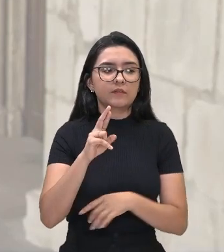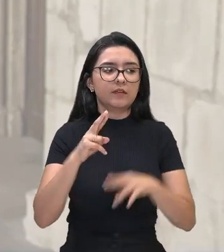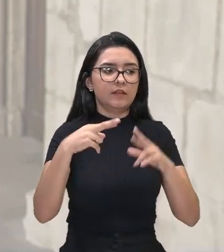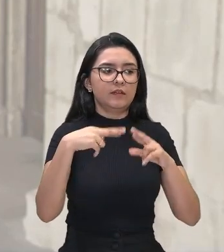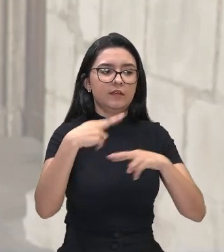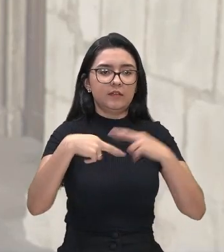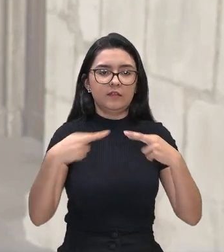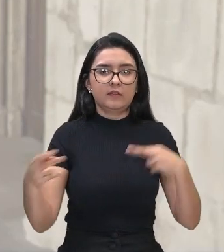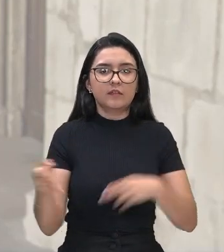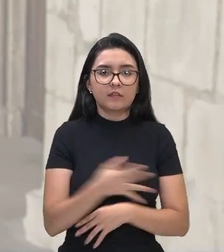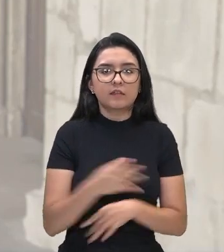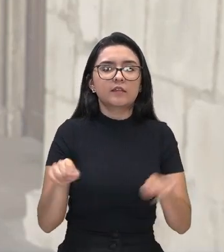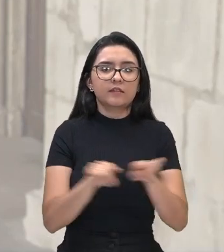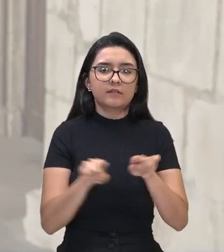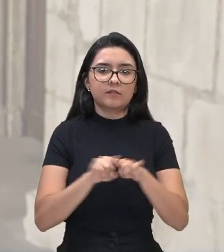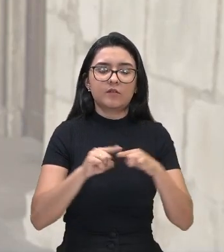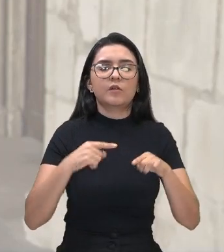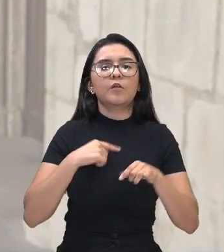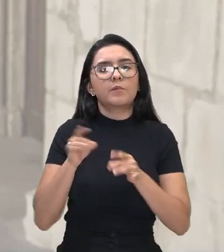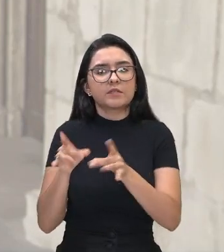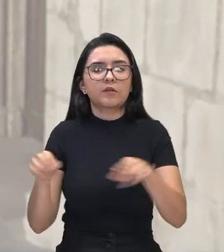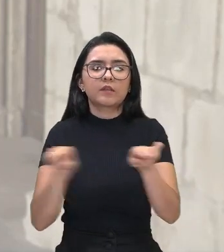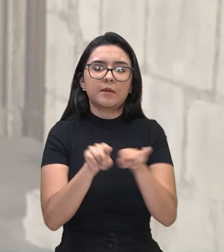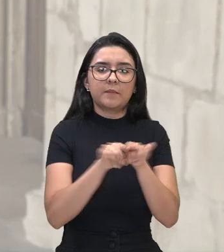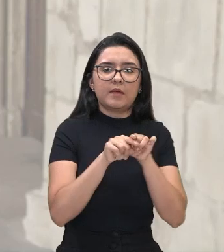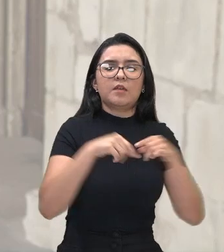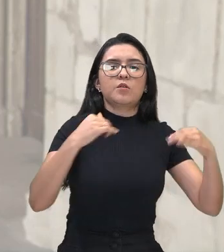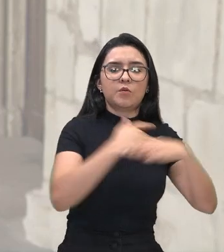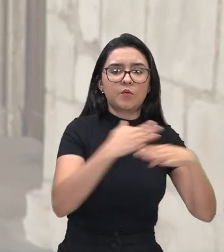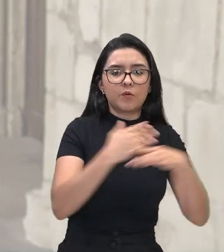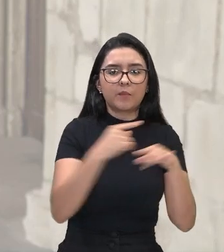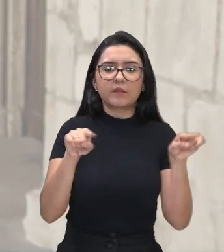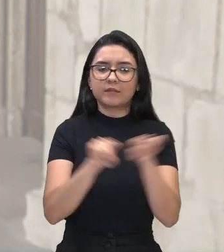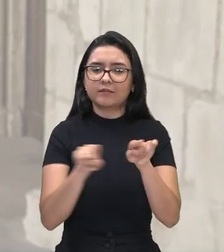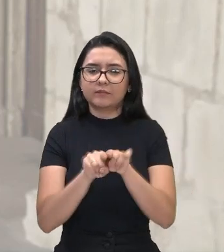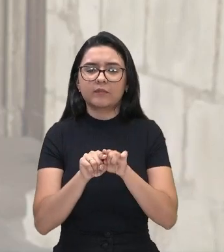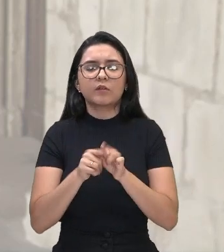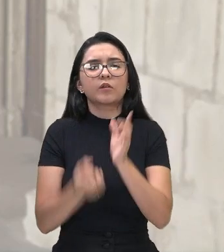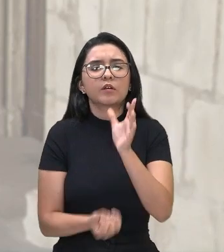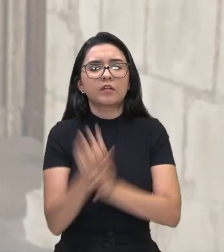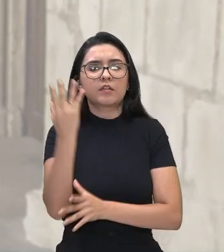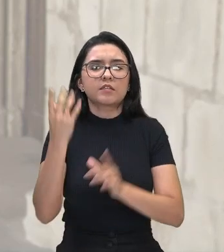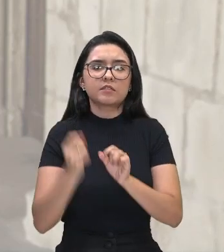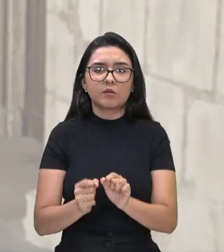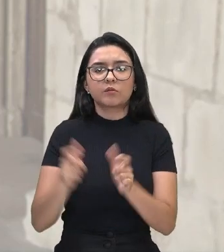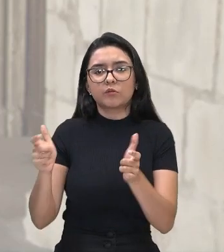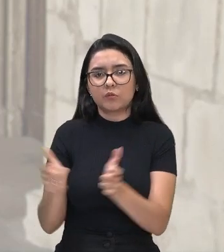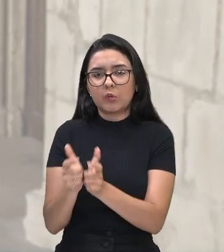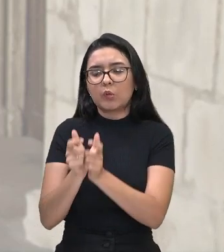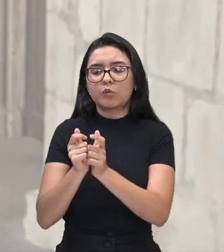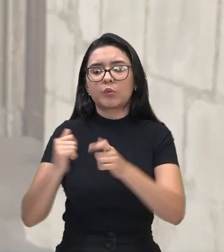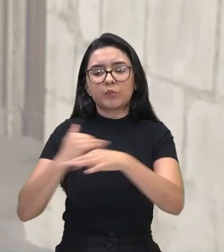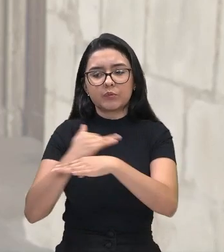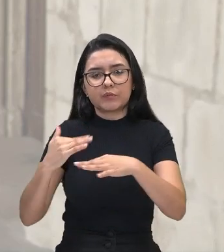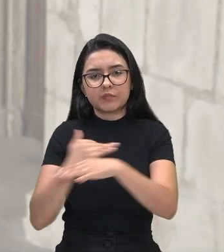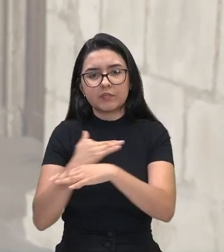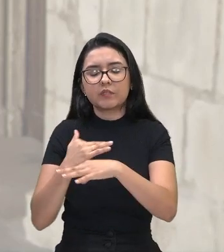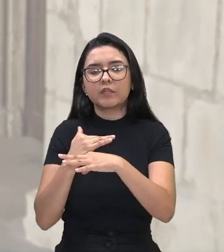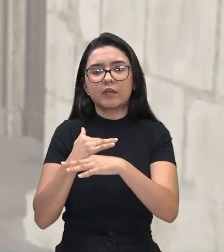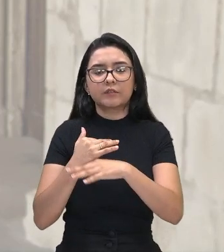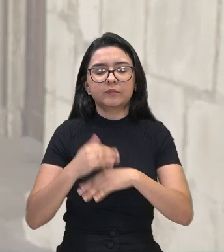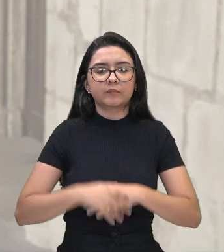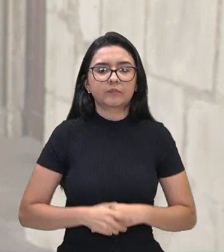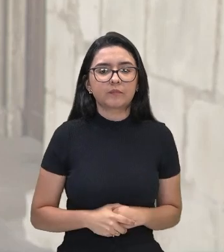e urbano, o surgimento das rotas comerciais, das pequenas cidades que ficavam ali nessas rotas